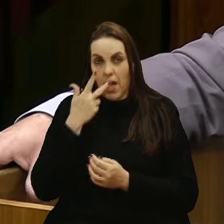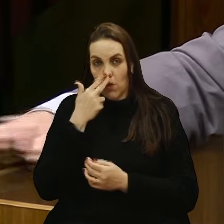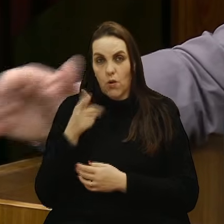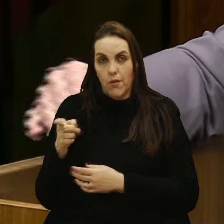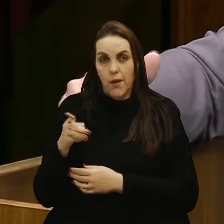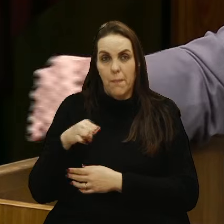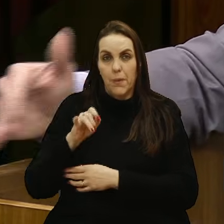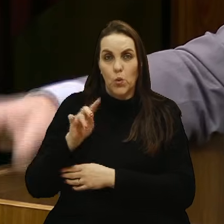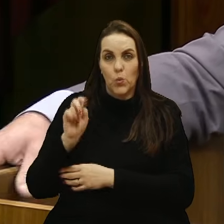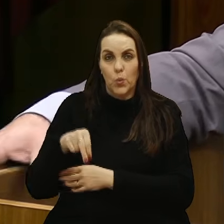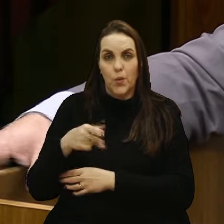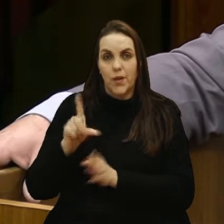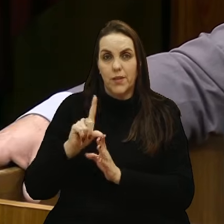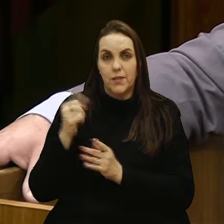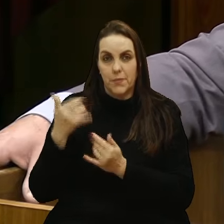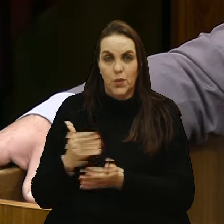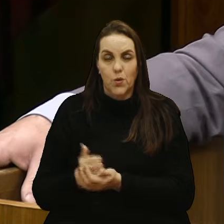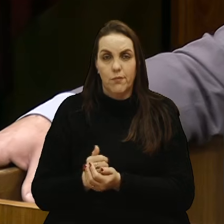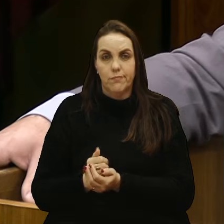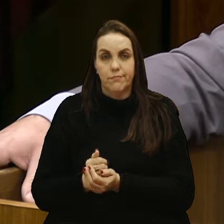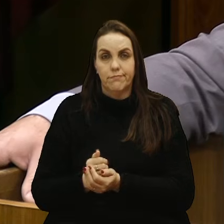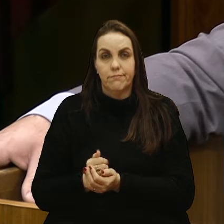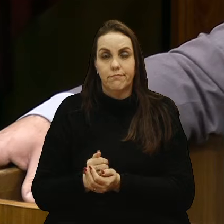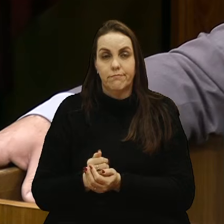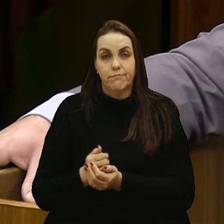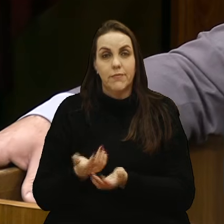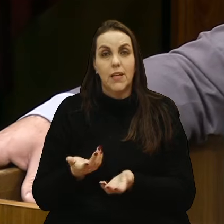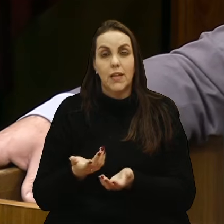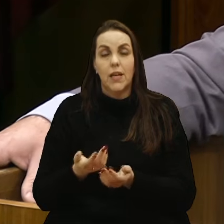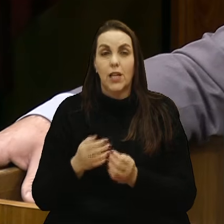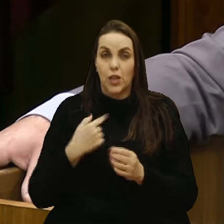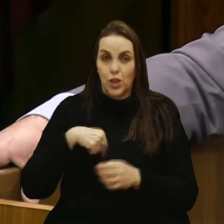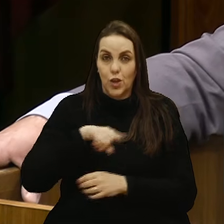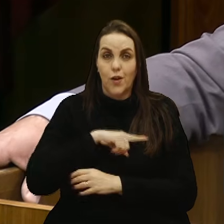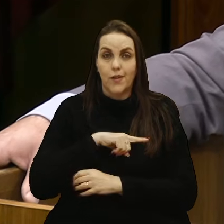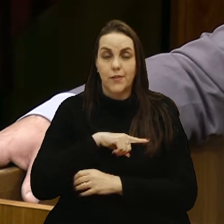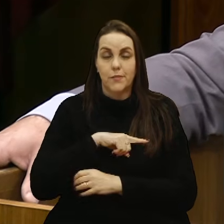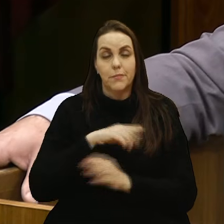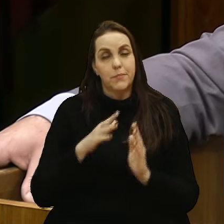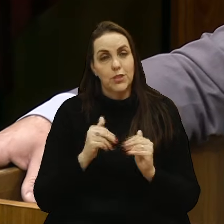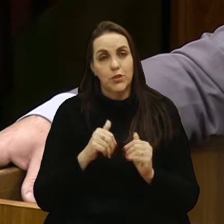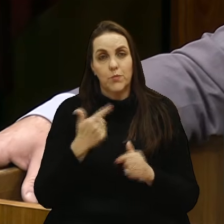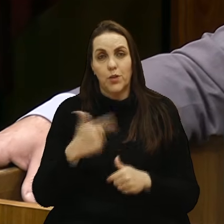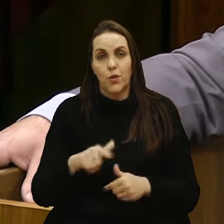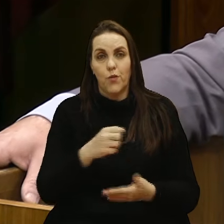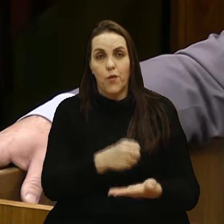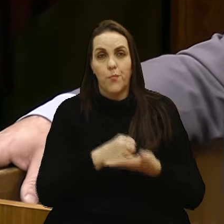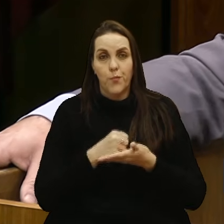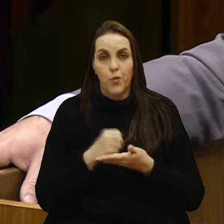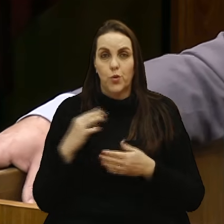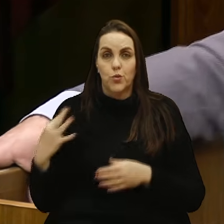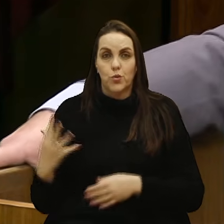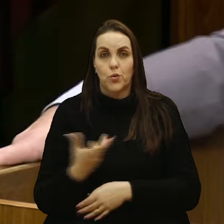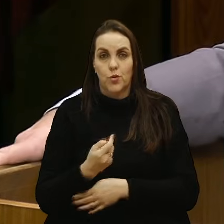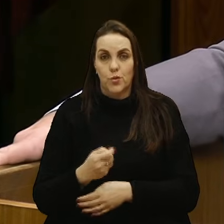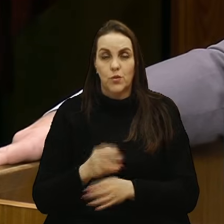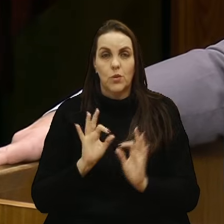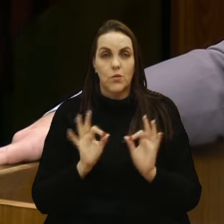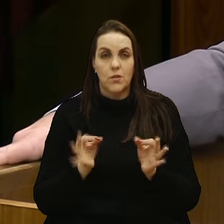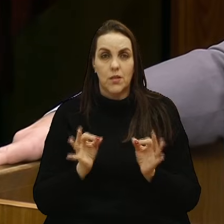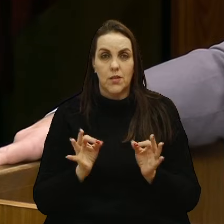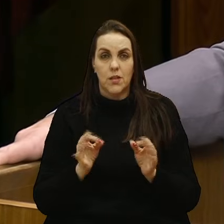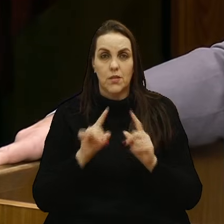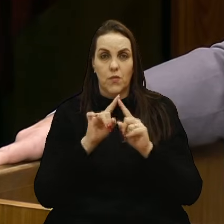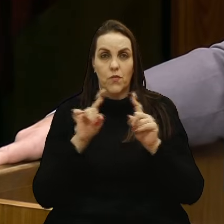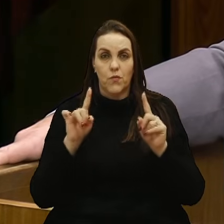tá? Então, de nossa parte aqui, pedimos mais uma vez o apoio de todos. Eu tenho certeza que os